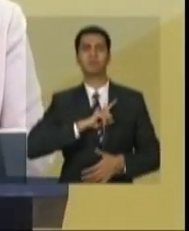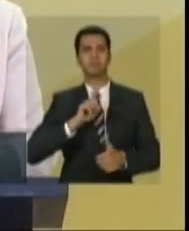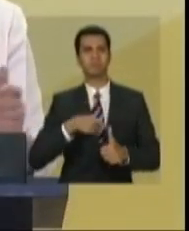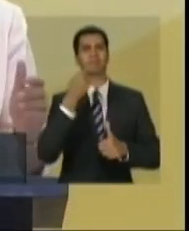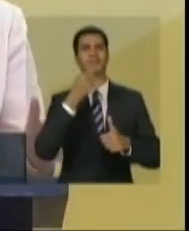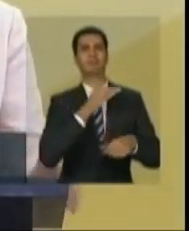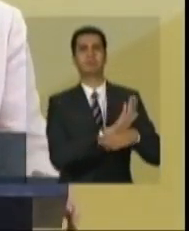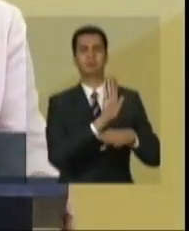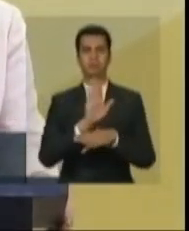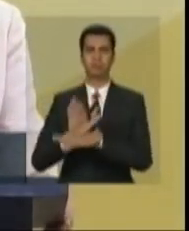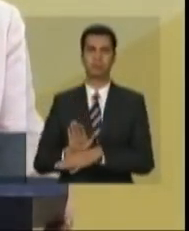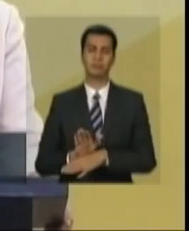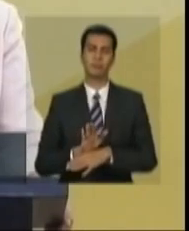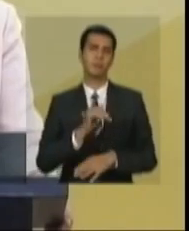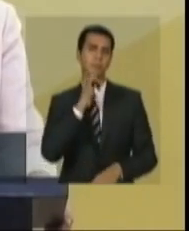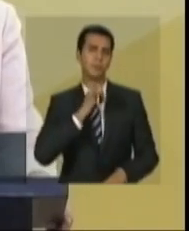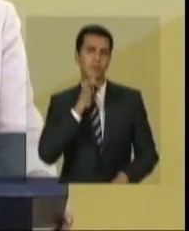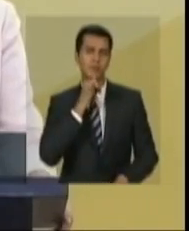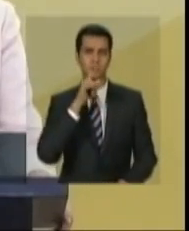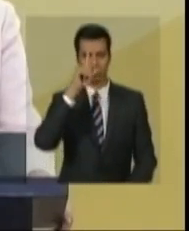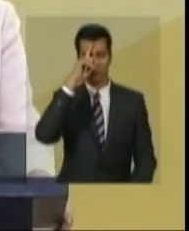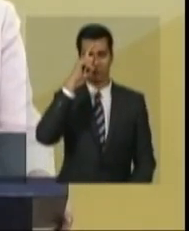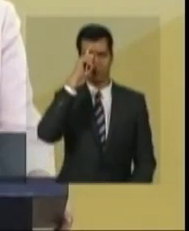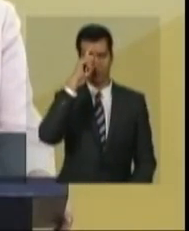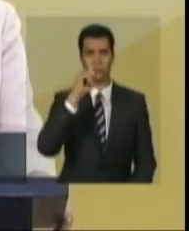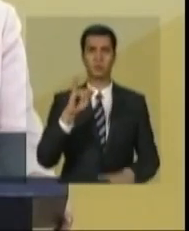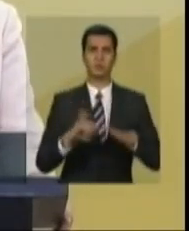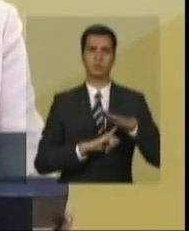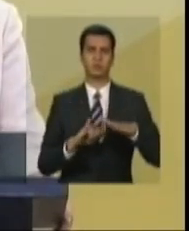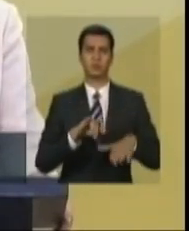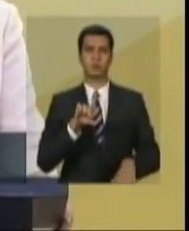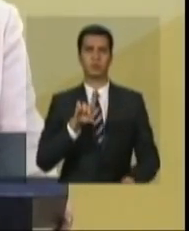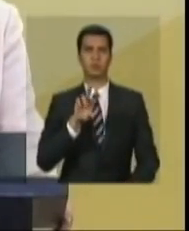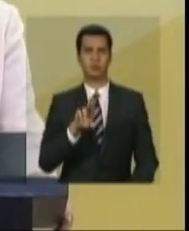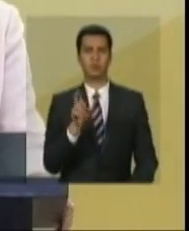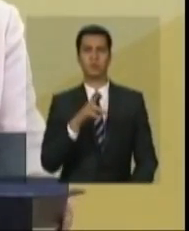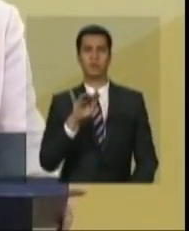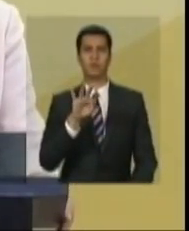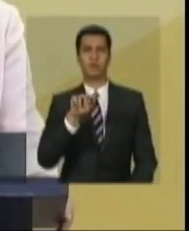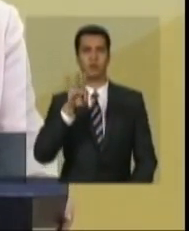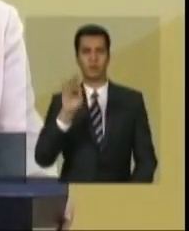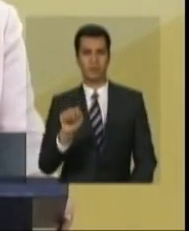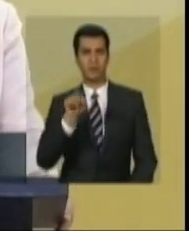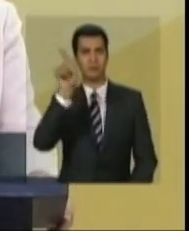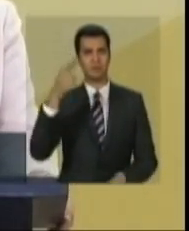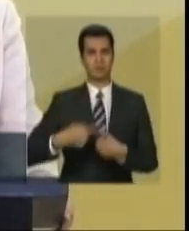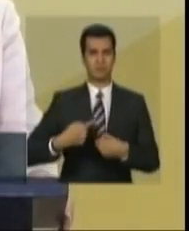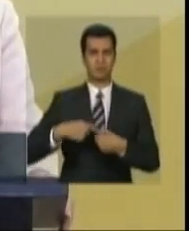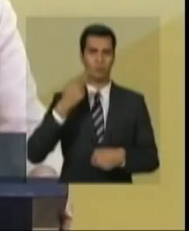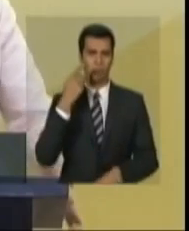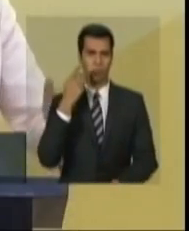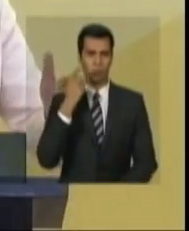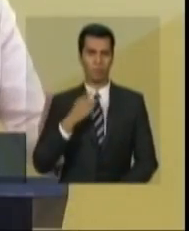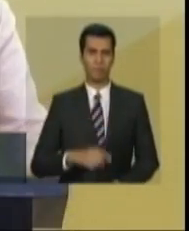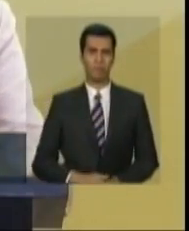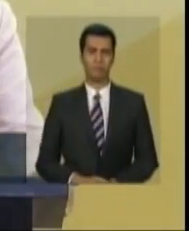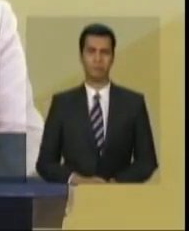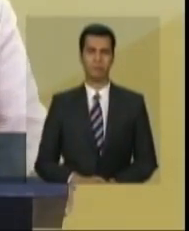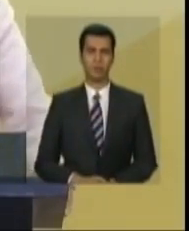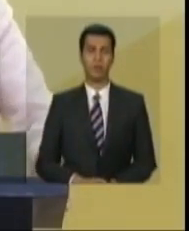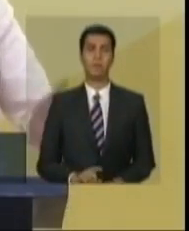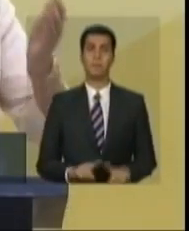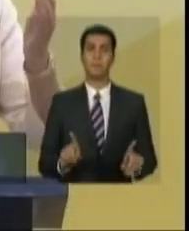encaminhadas, como é o caso do Hospital Instituto Dr. José Frota, em Fortaleza. Mas vamos